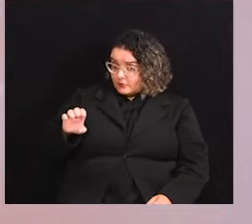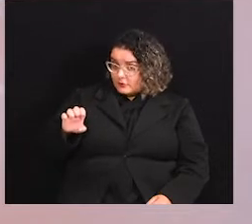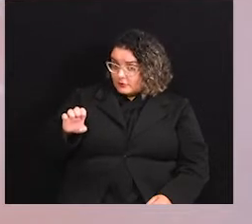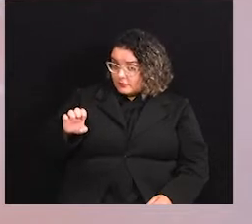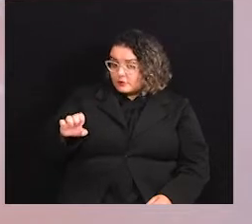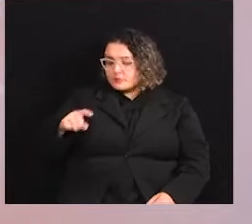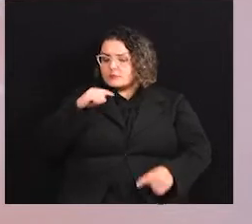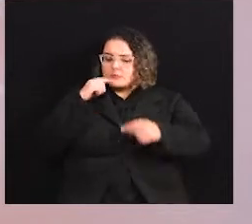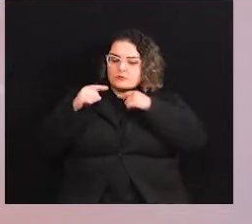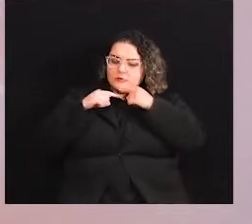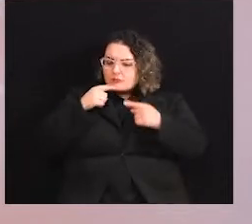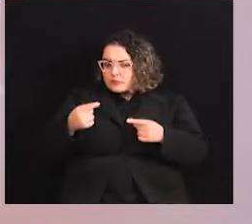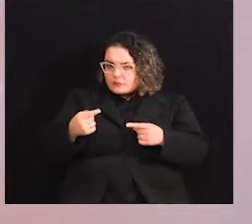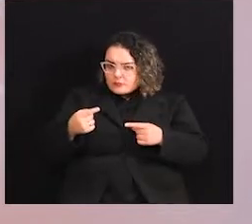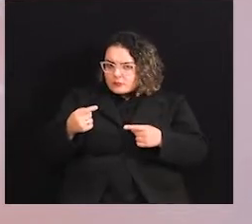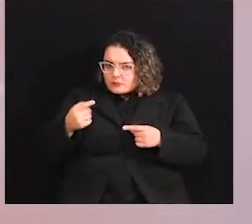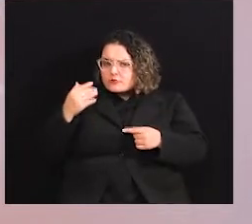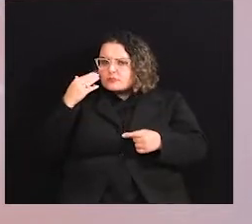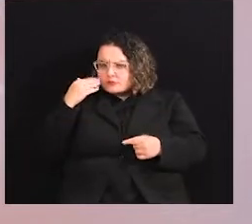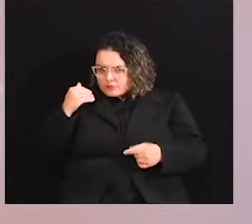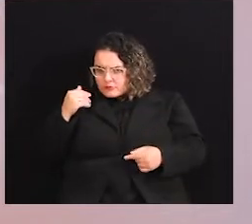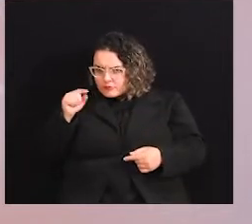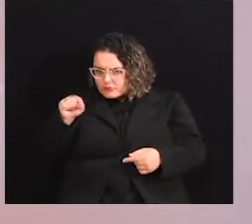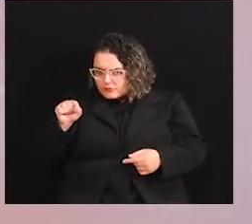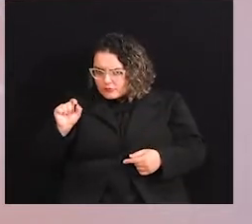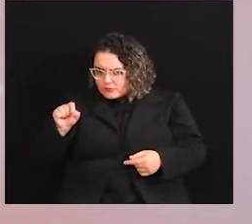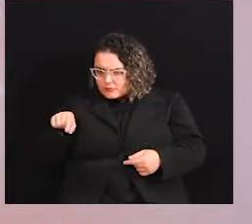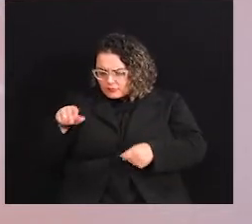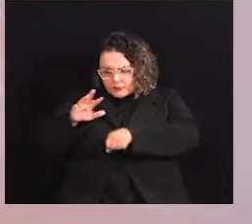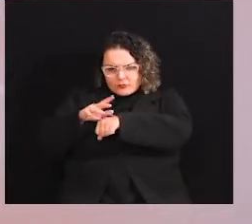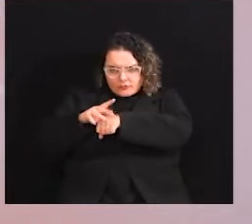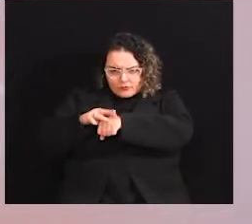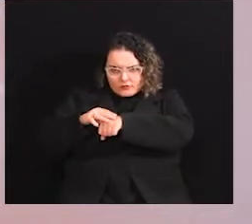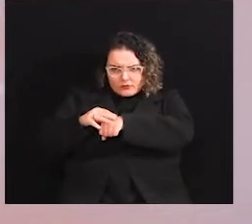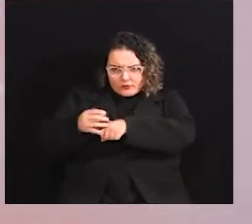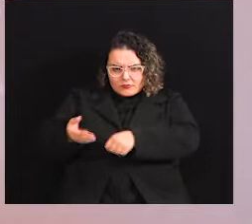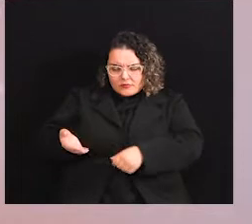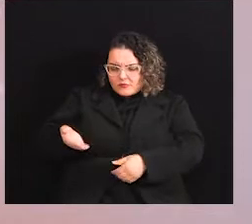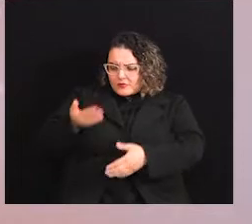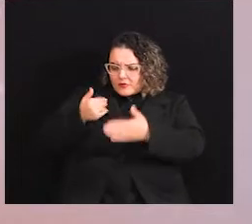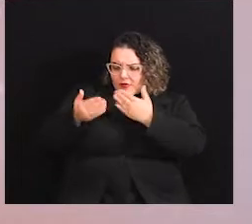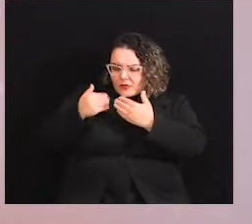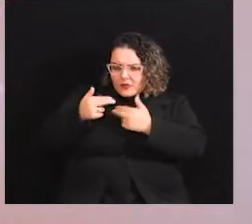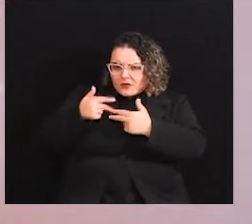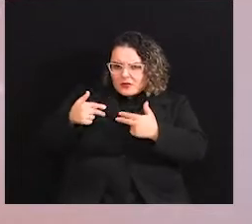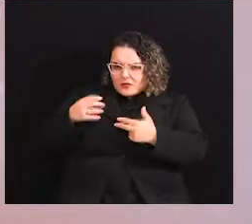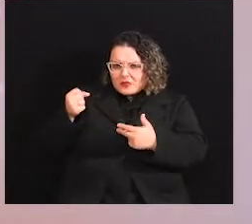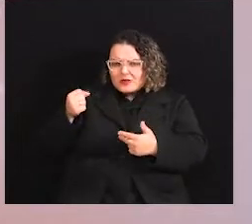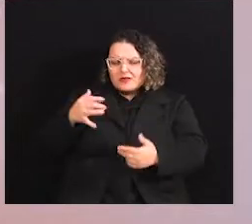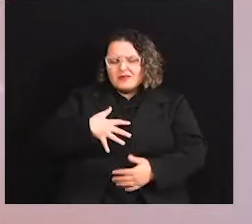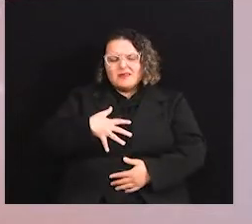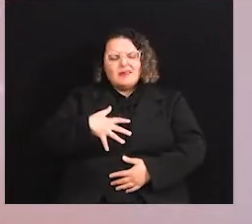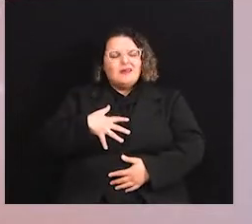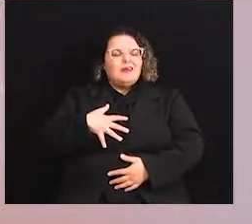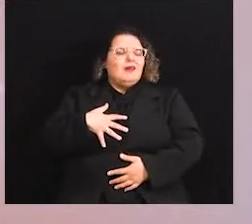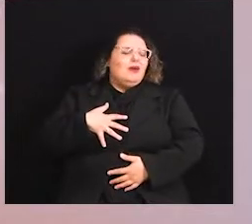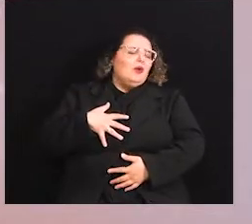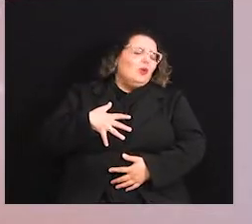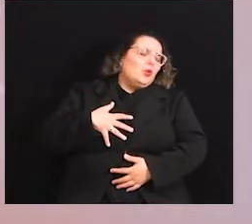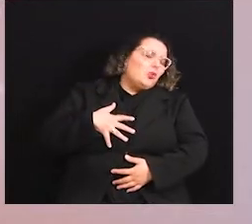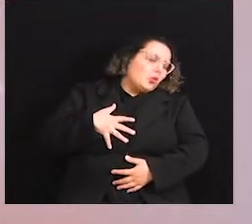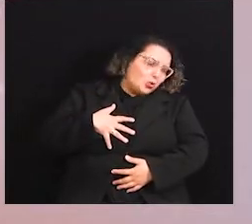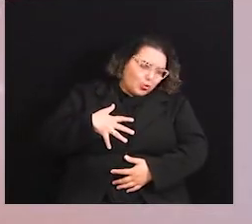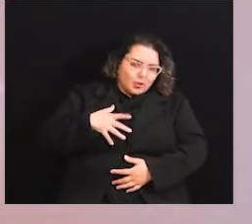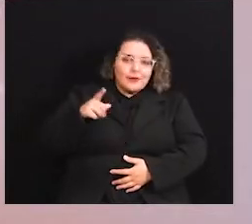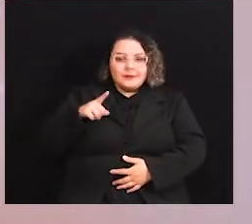Sabe o que é? Com certeza deve ter algum amigo que já falou aí, que ingeriu alguma coisa com leite e passou mal, porque tem intolerância